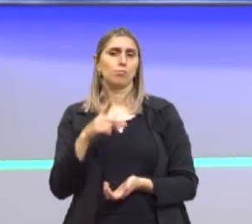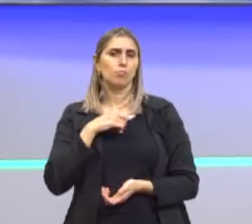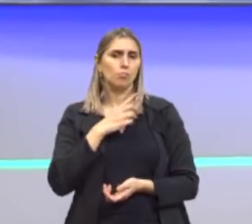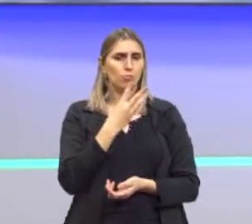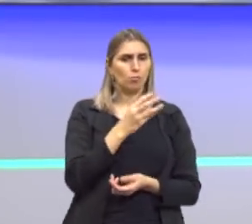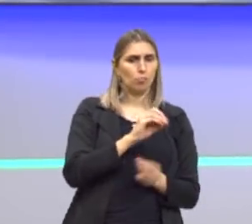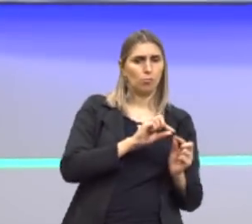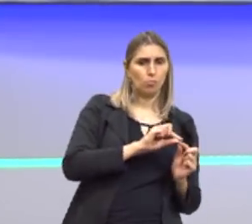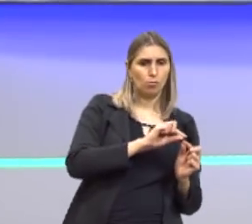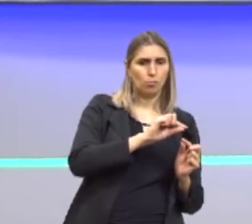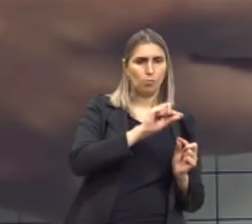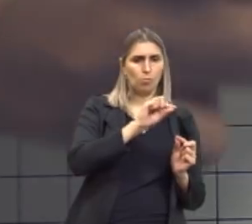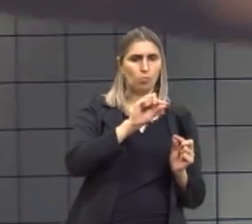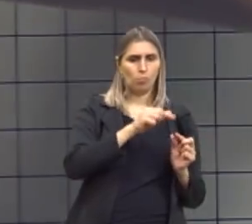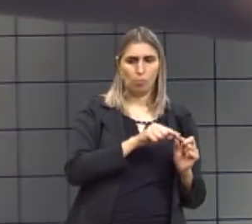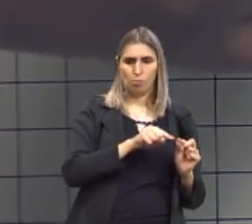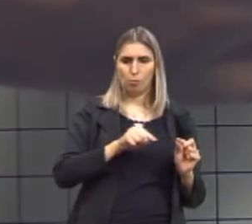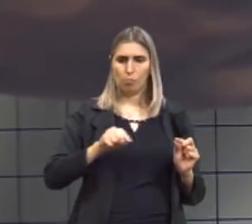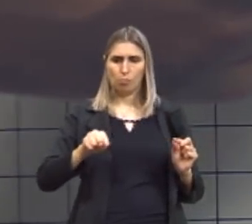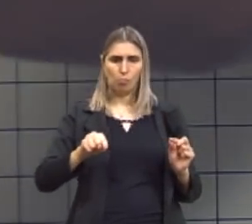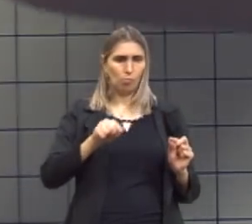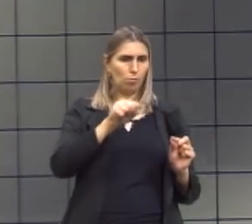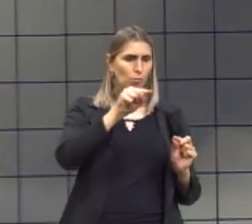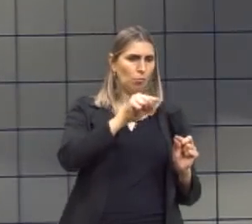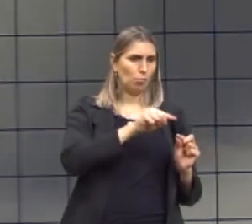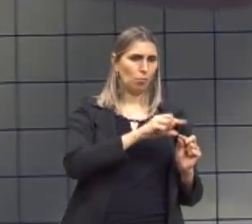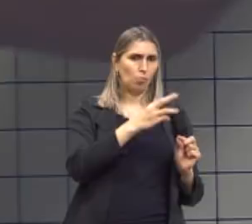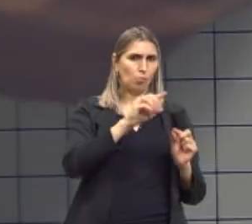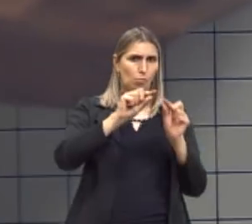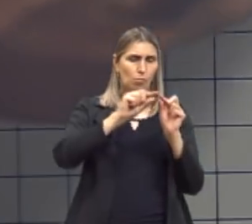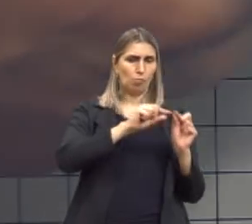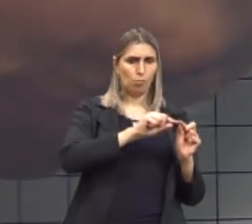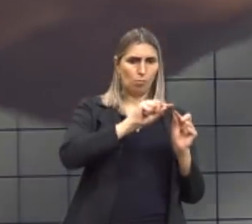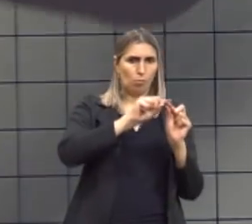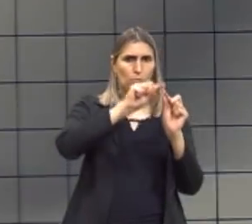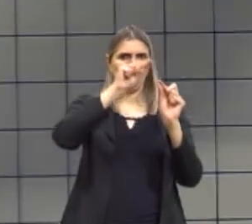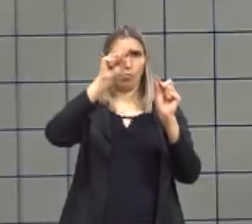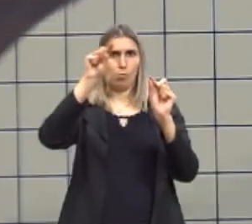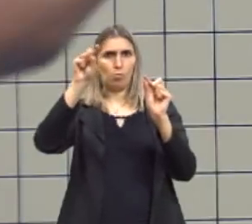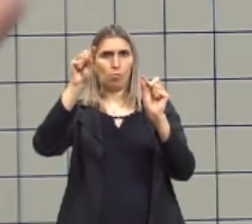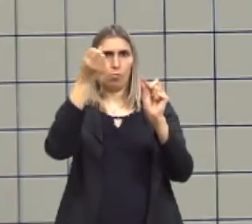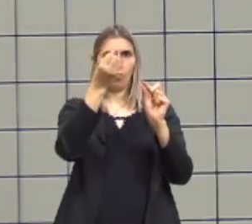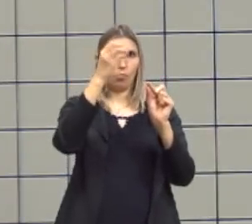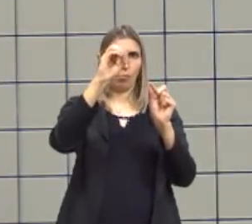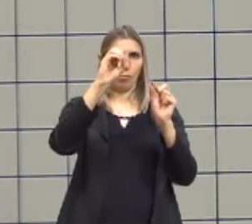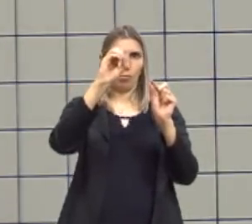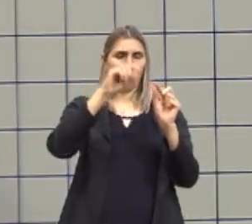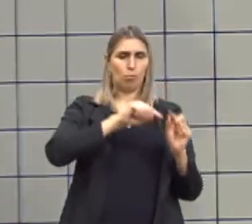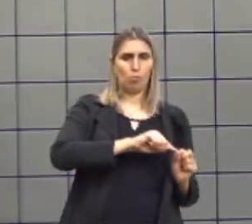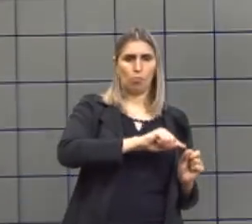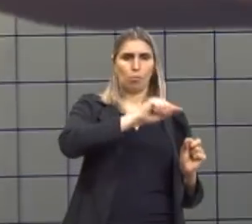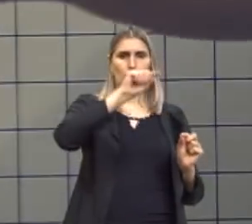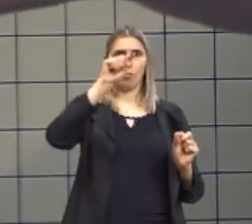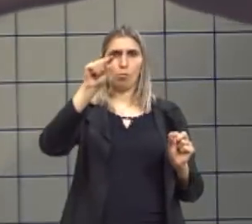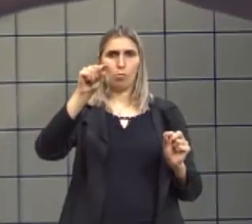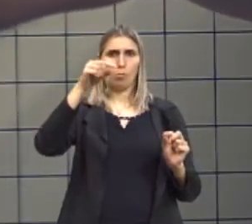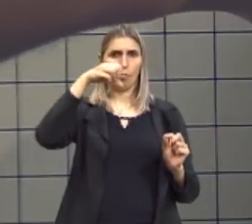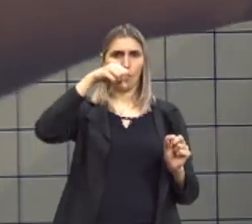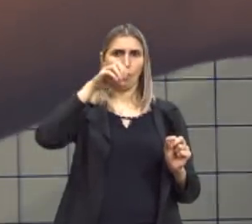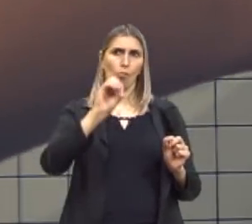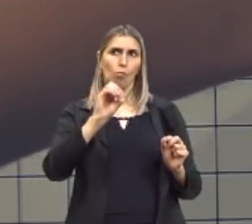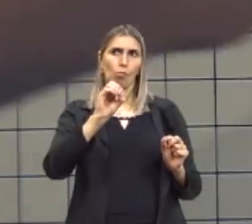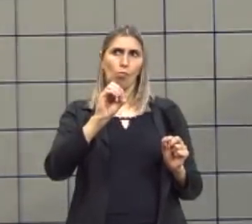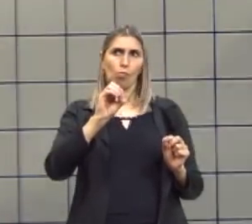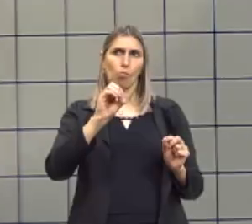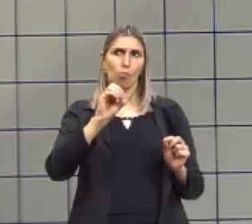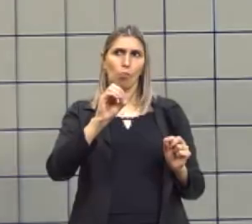30 graus com a superfície, o incidente está formando 60 graus para formar os 90, quer dizer que o refletido